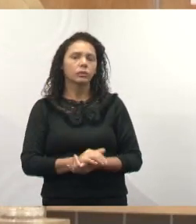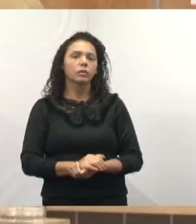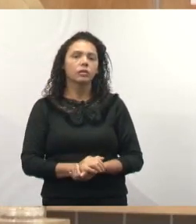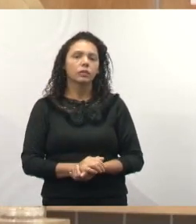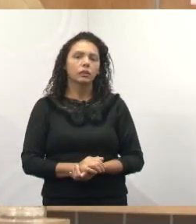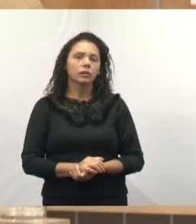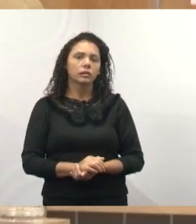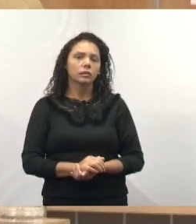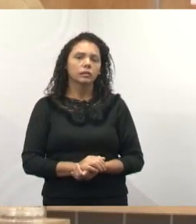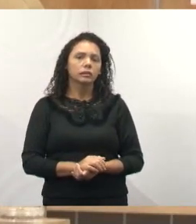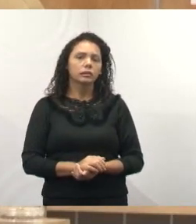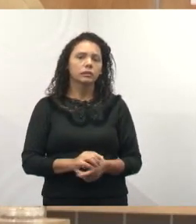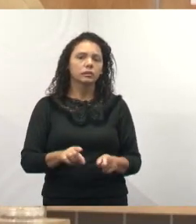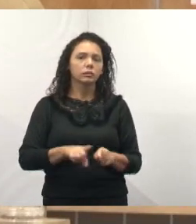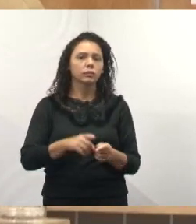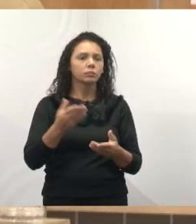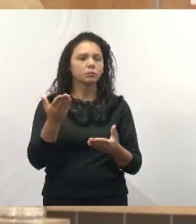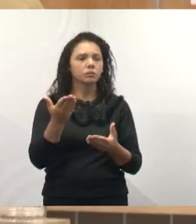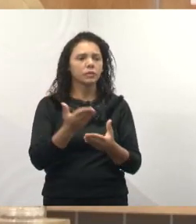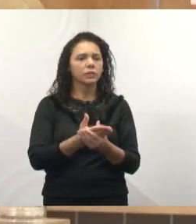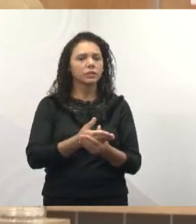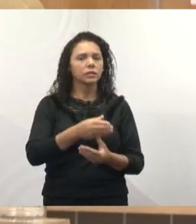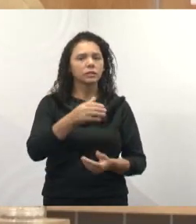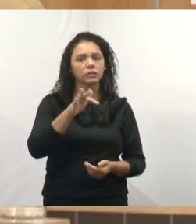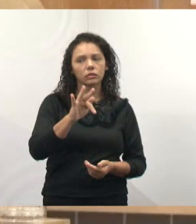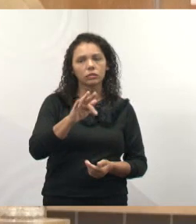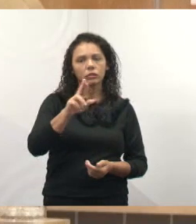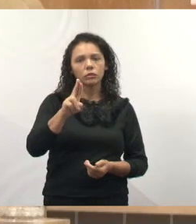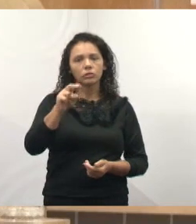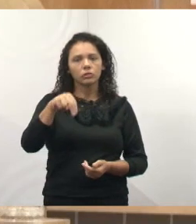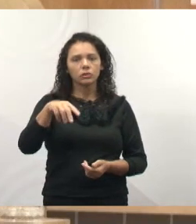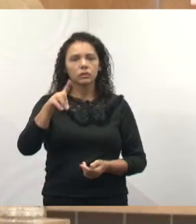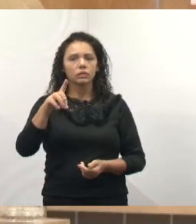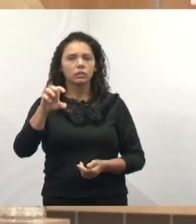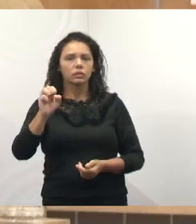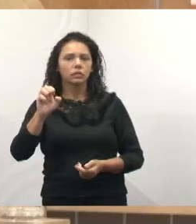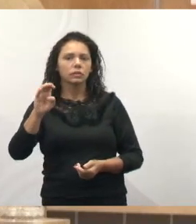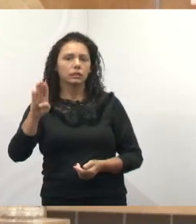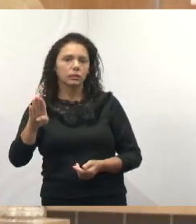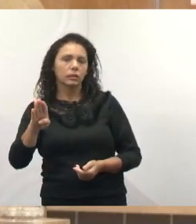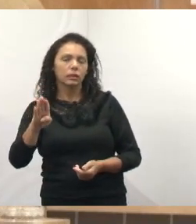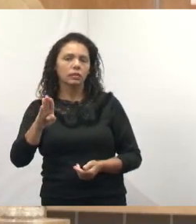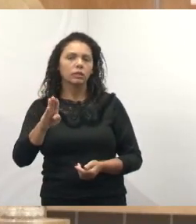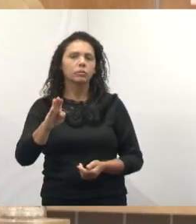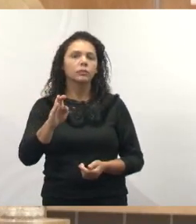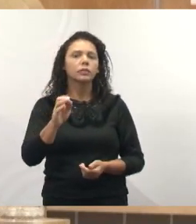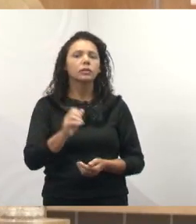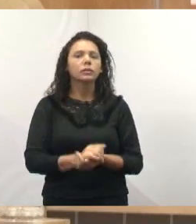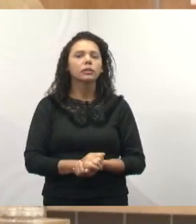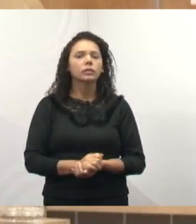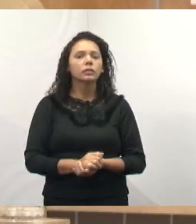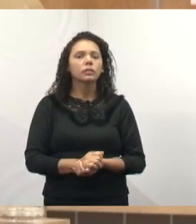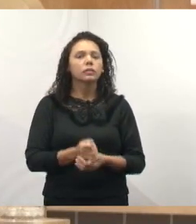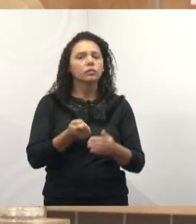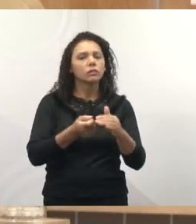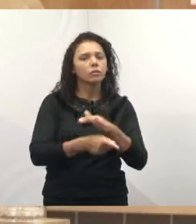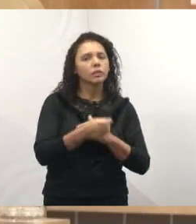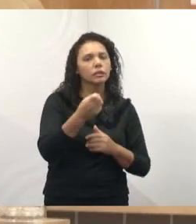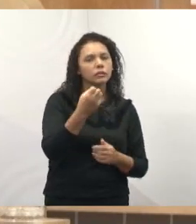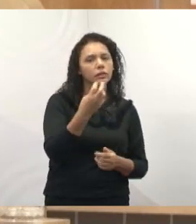Parcela residual do Fundeb, de até 5%, foi aplicado em 31/3 do